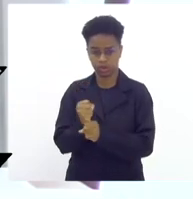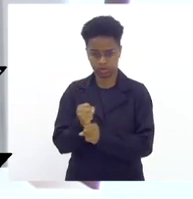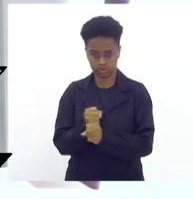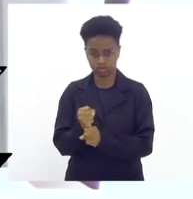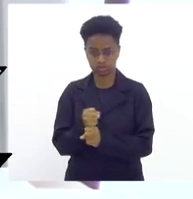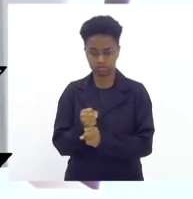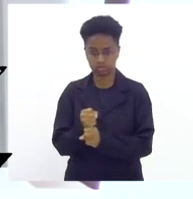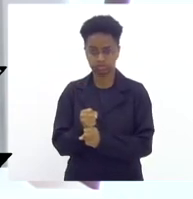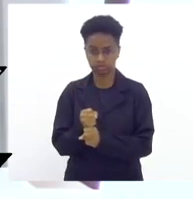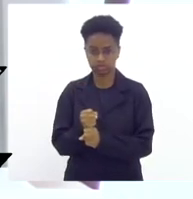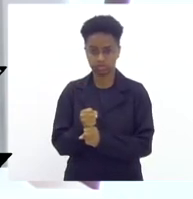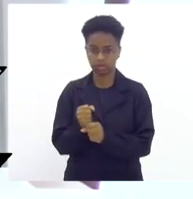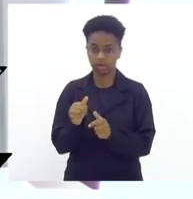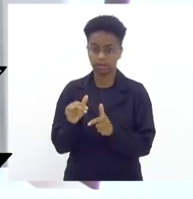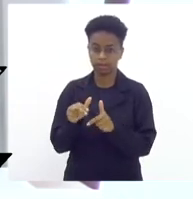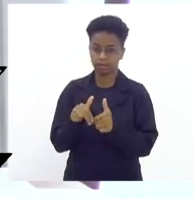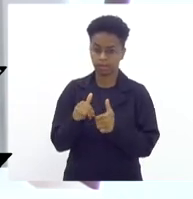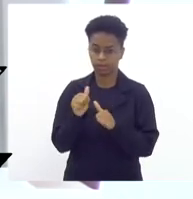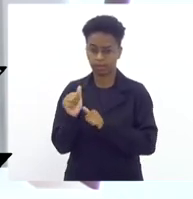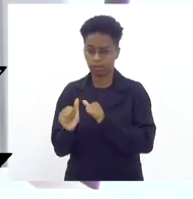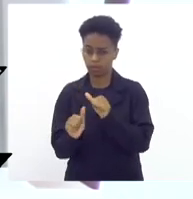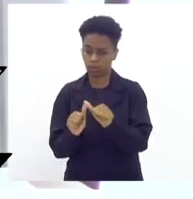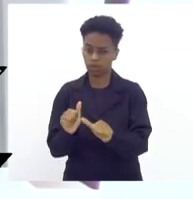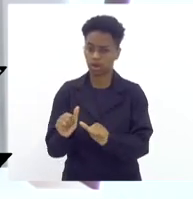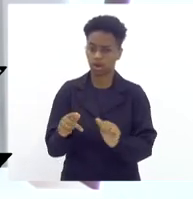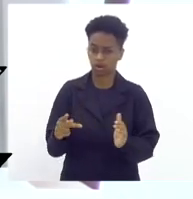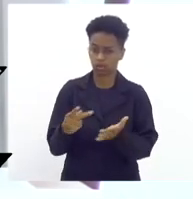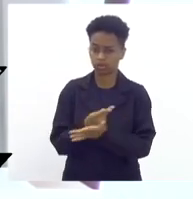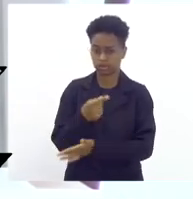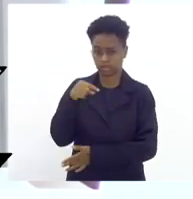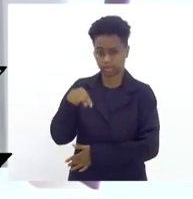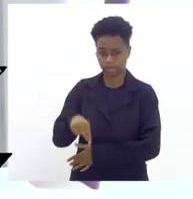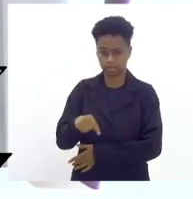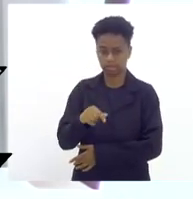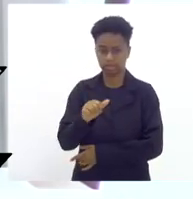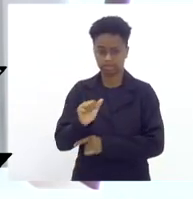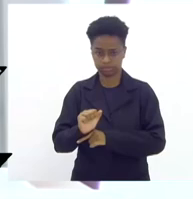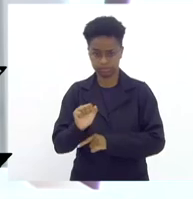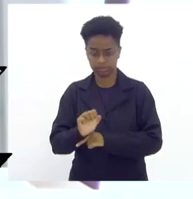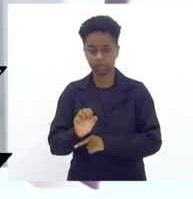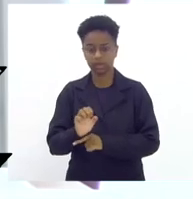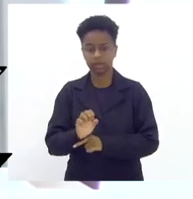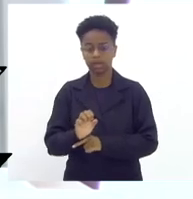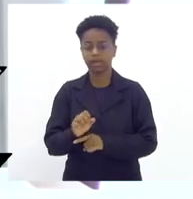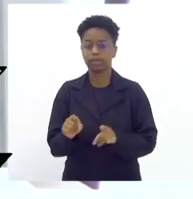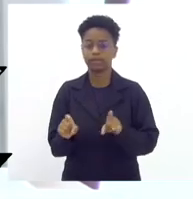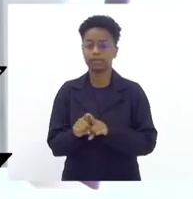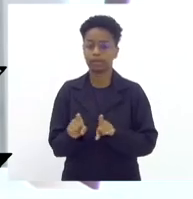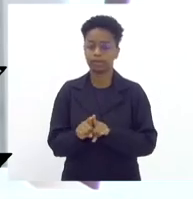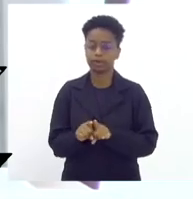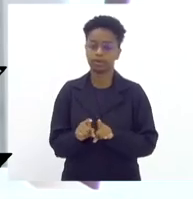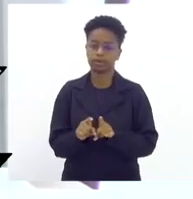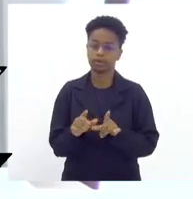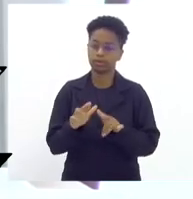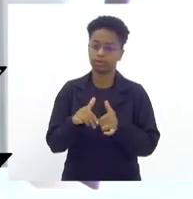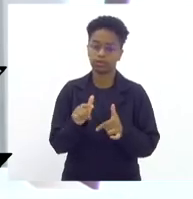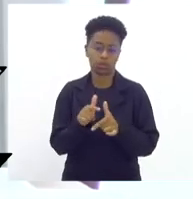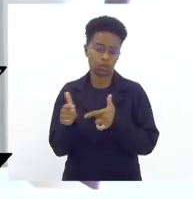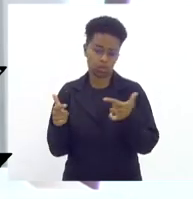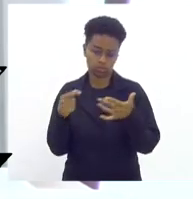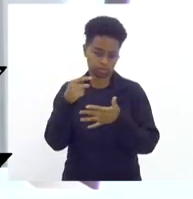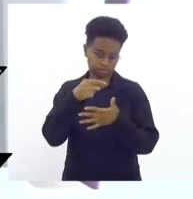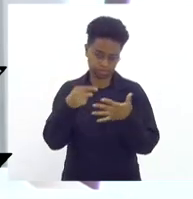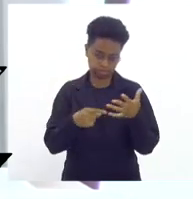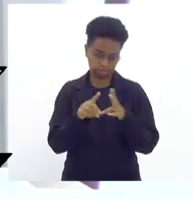devido a algumas mudanças que ocorreram aqui no Estado então e também por conta de outras questões